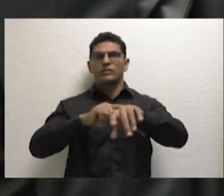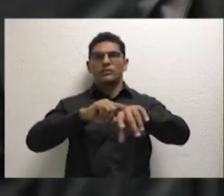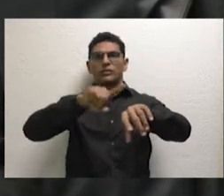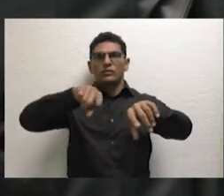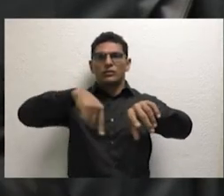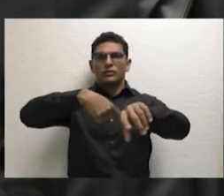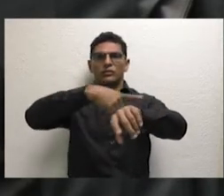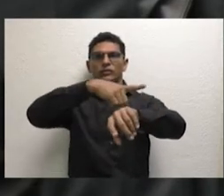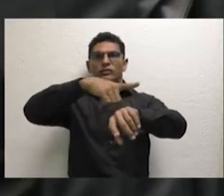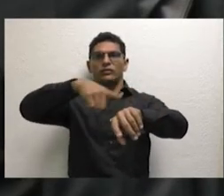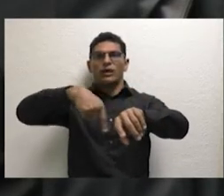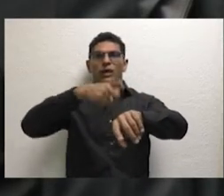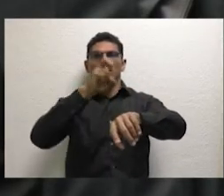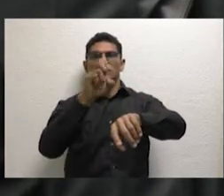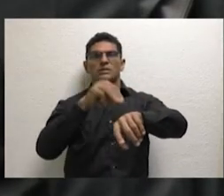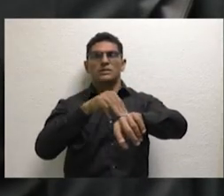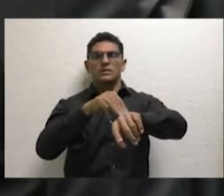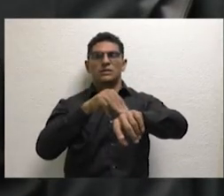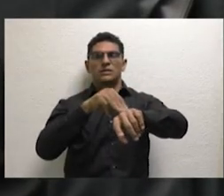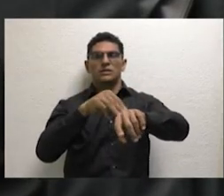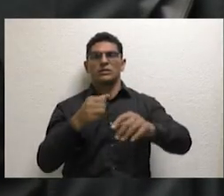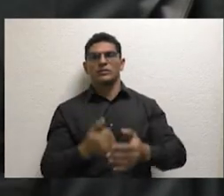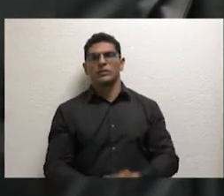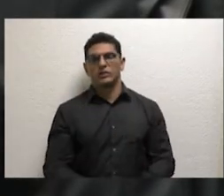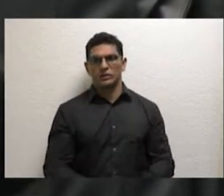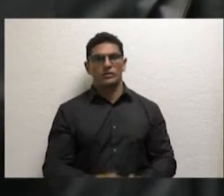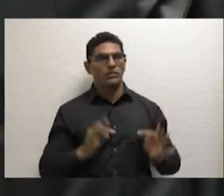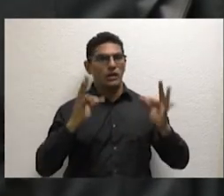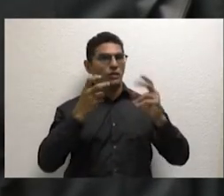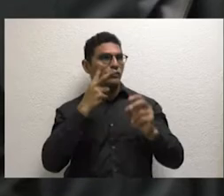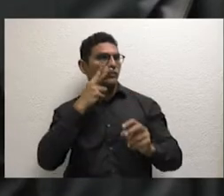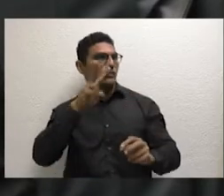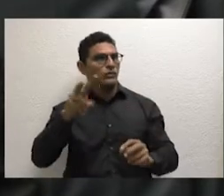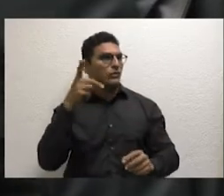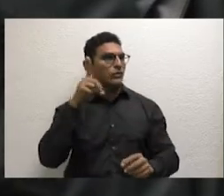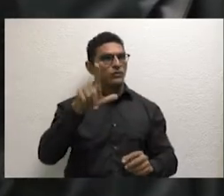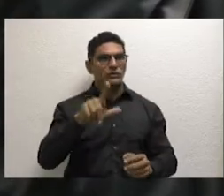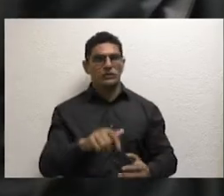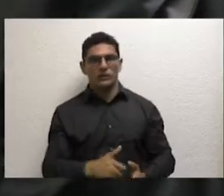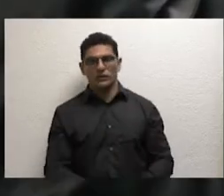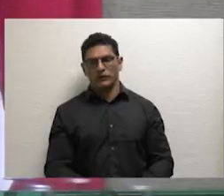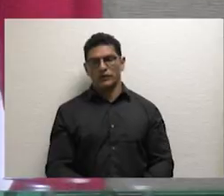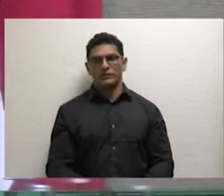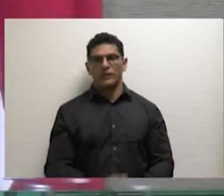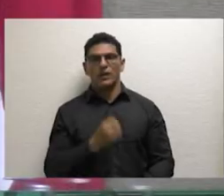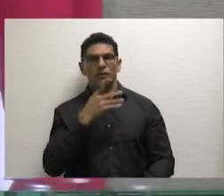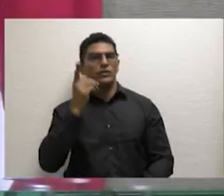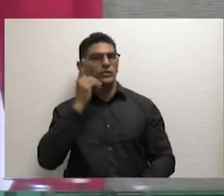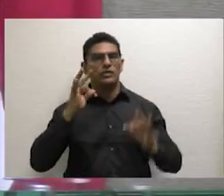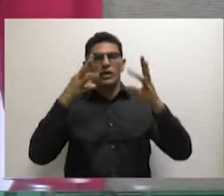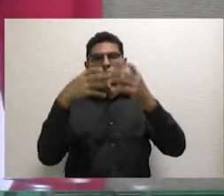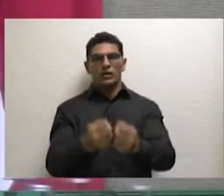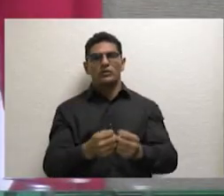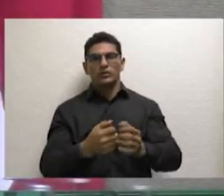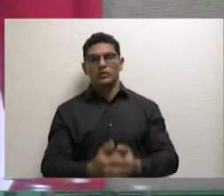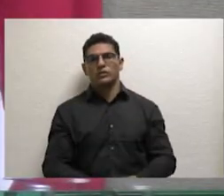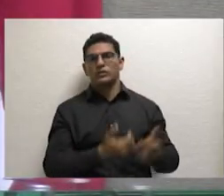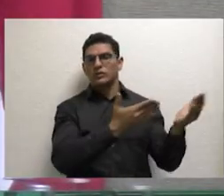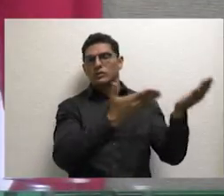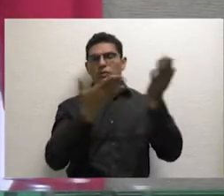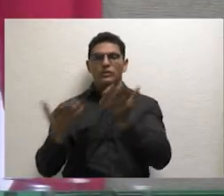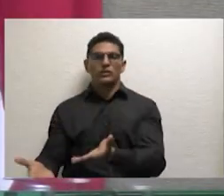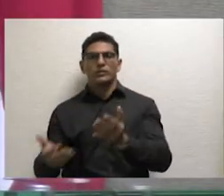cinco minutos à disposição da visualização de todos o assinante tem a palavra garantida bom dia a todos e a todas quero cumprimentar